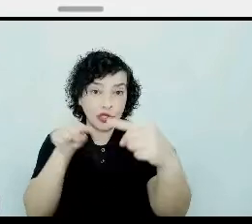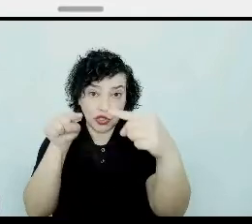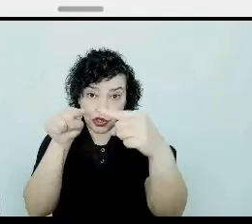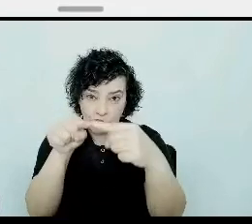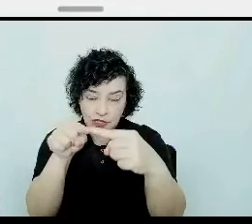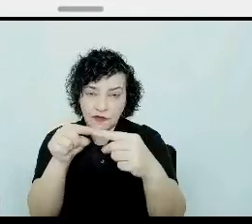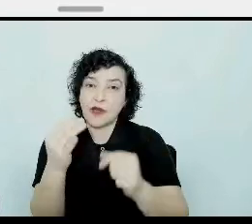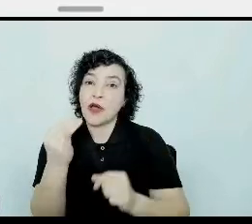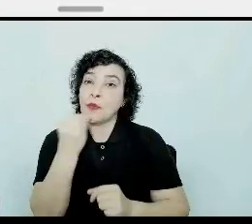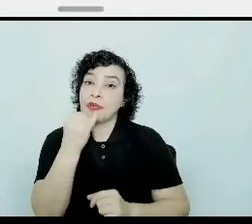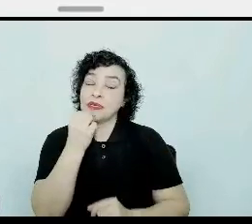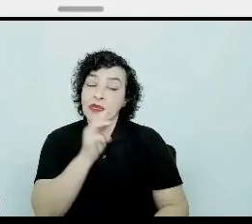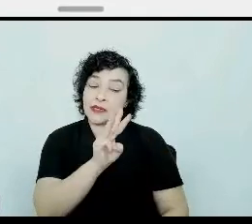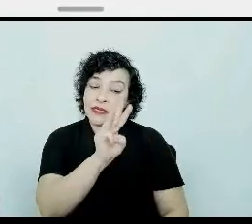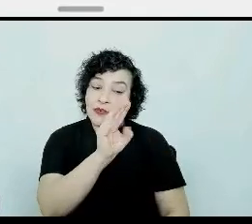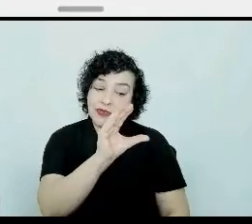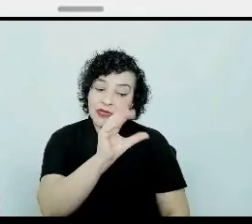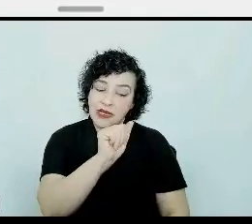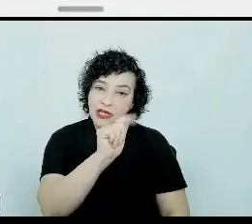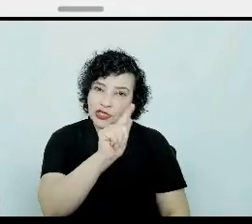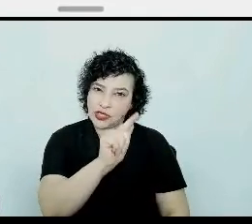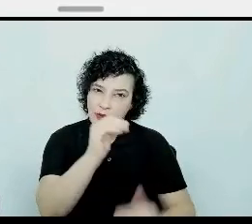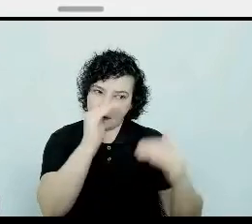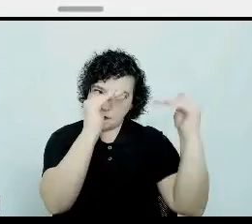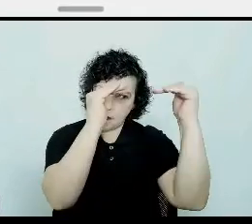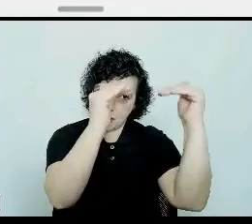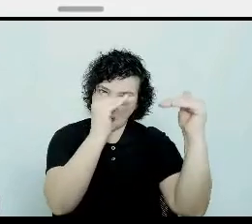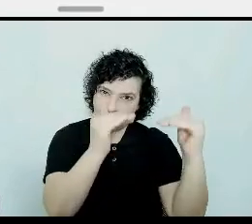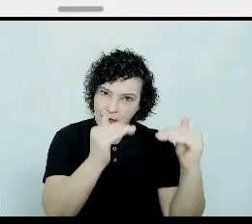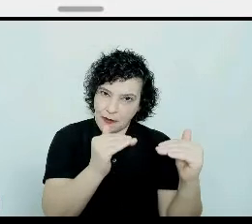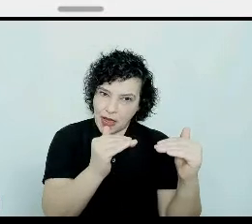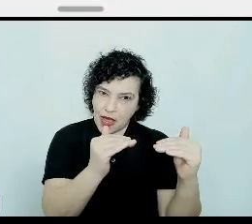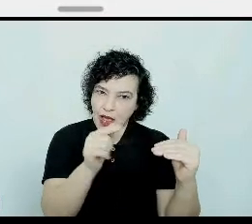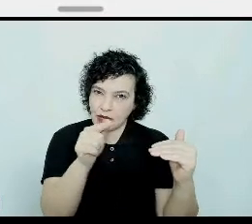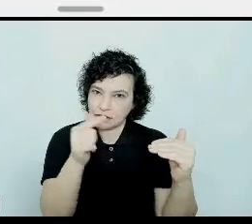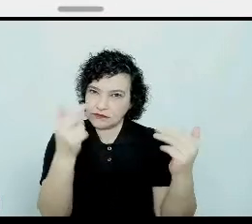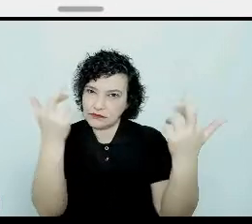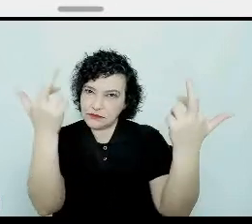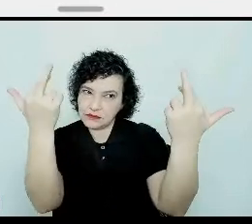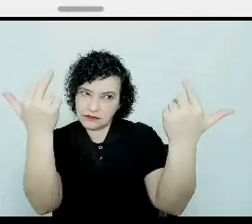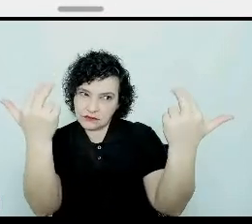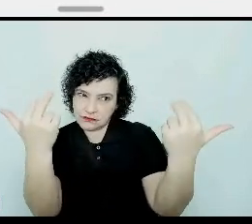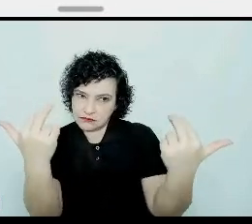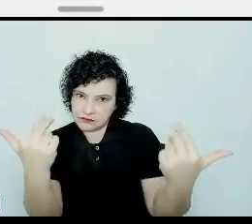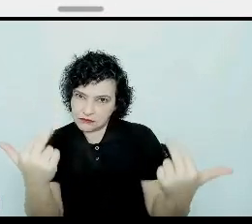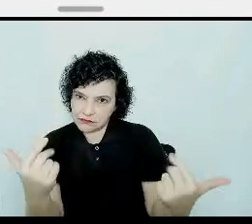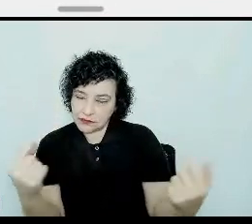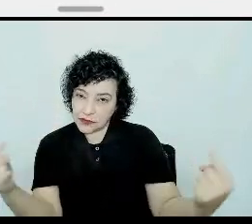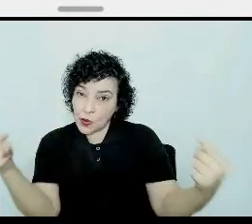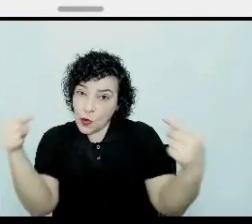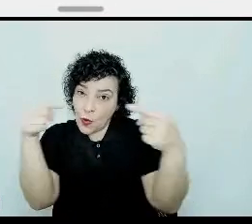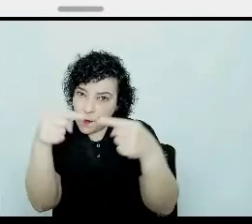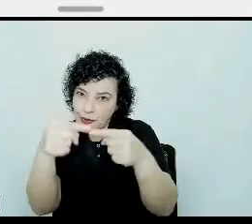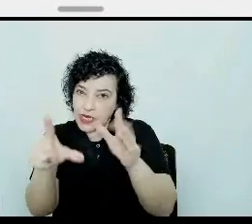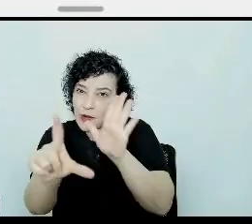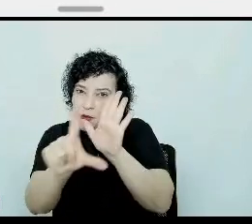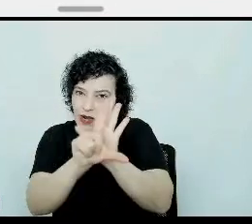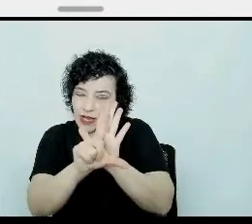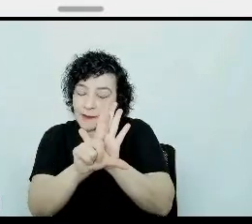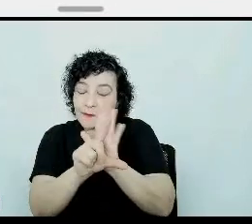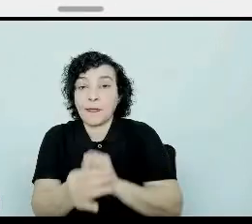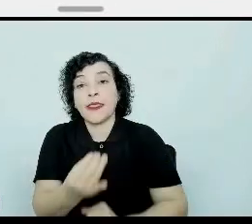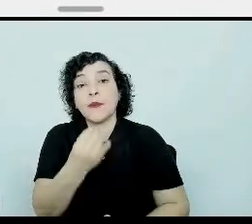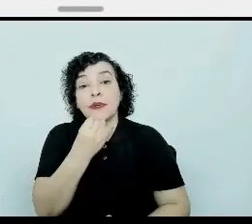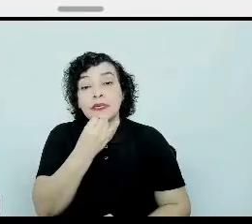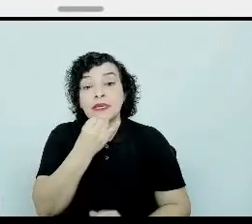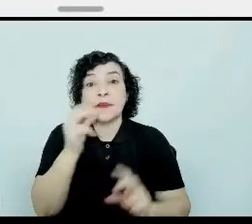do WCAG, encontrando similaridades nos itens legais. Então, por exemplo, em um assunto que